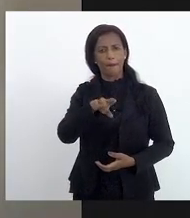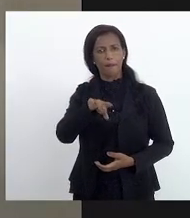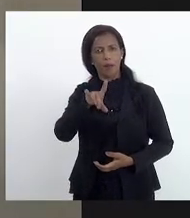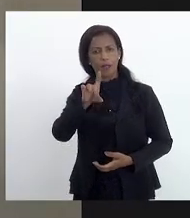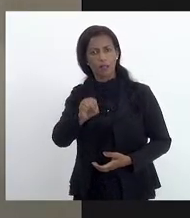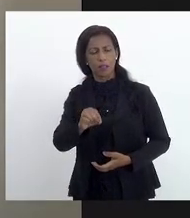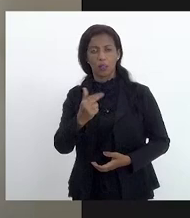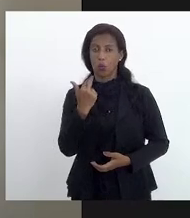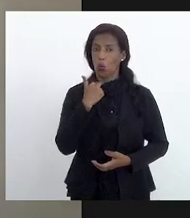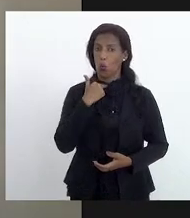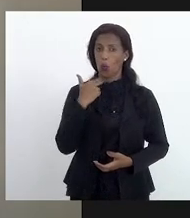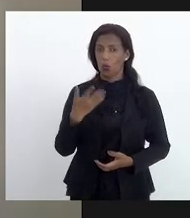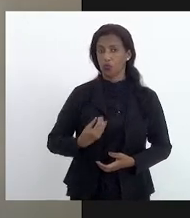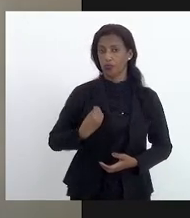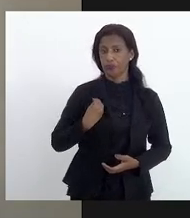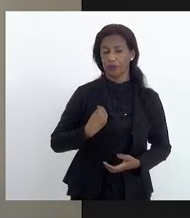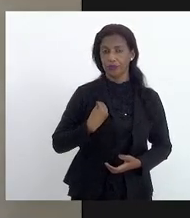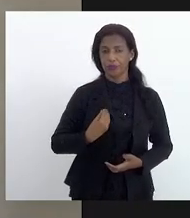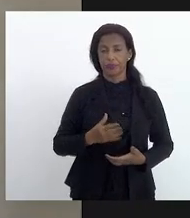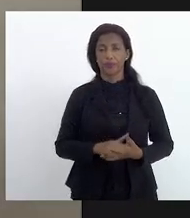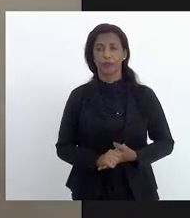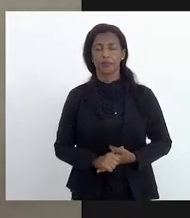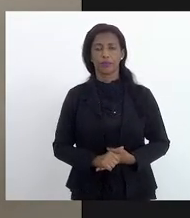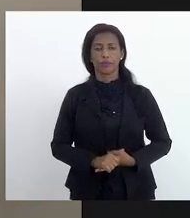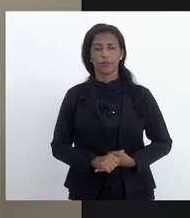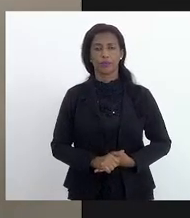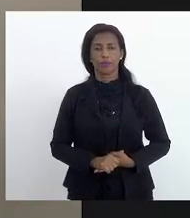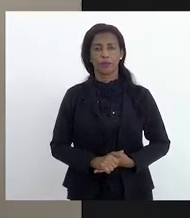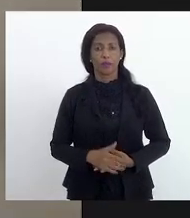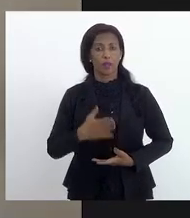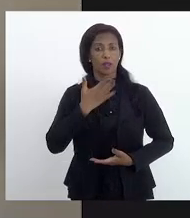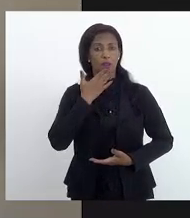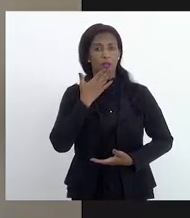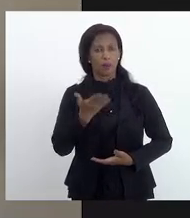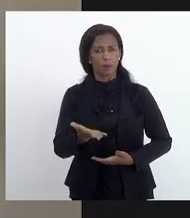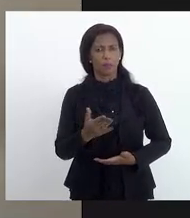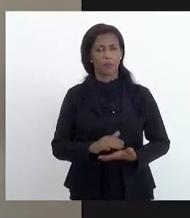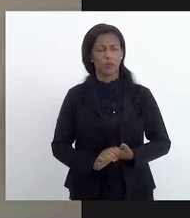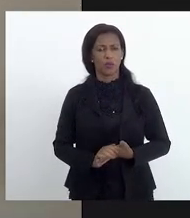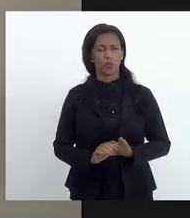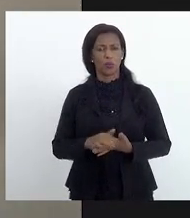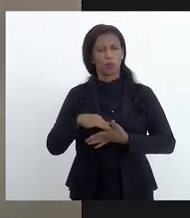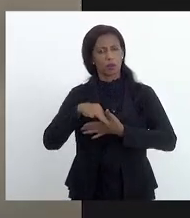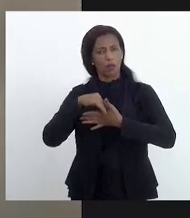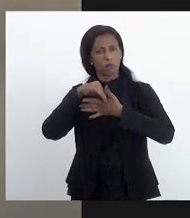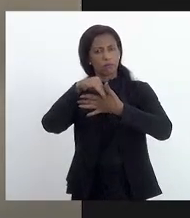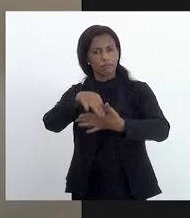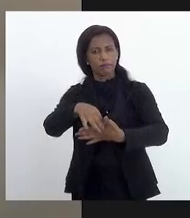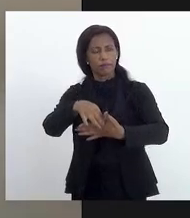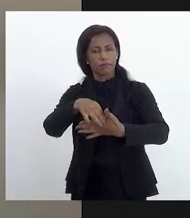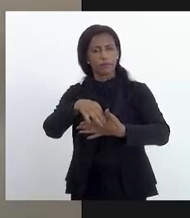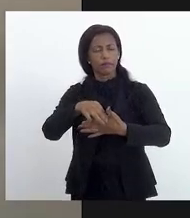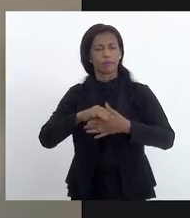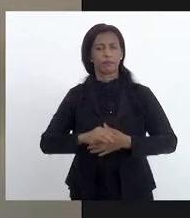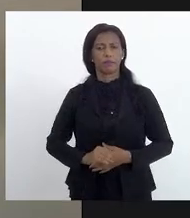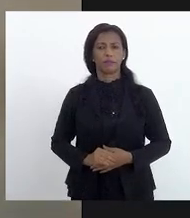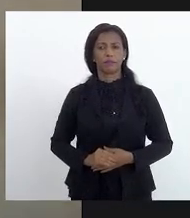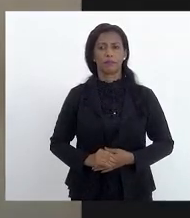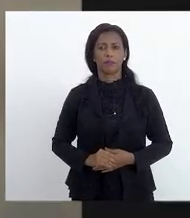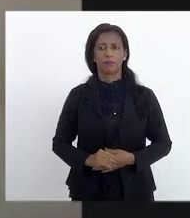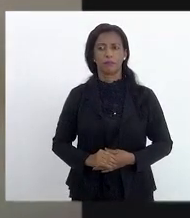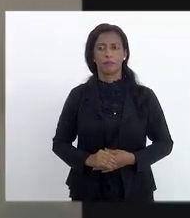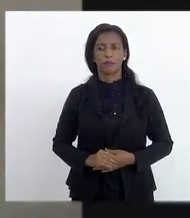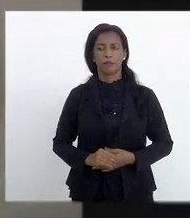não pôde estar presente, e me pediu para estar representando, né, a bancada, que colocar